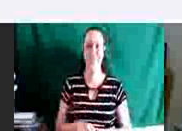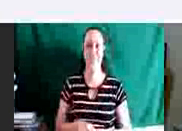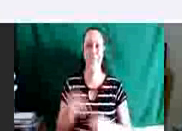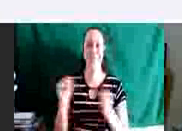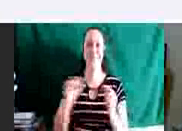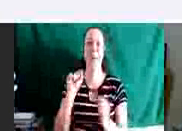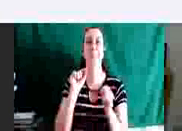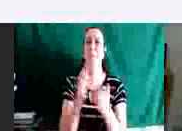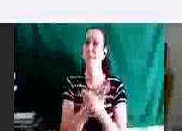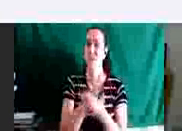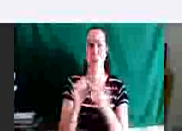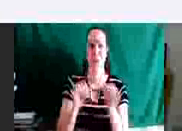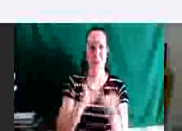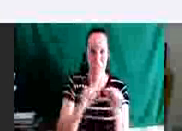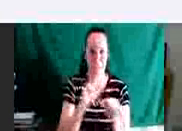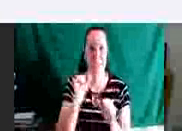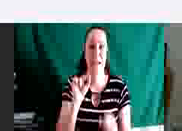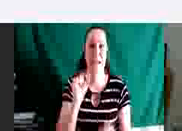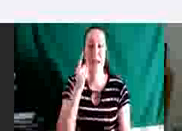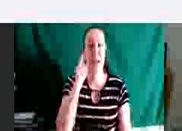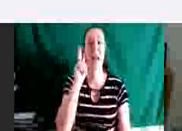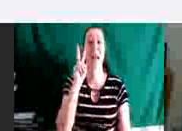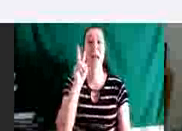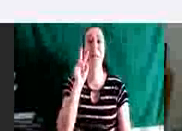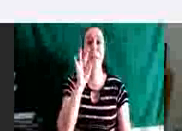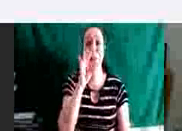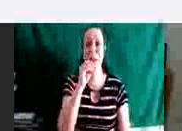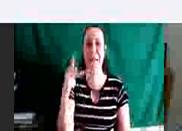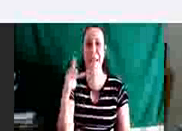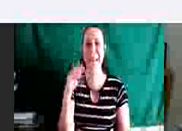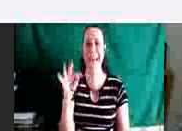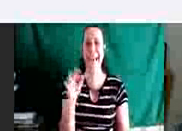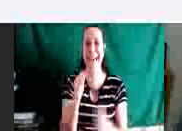top, porque é o Top Term. Top Term ômega 3.